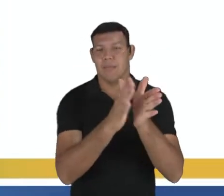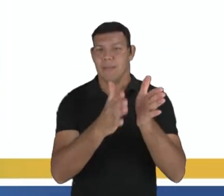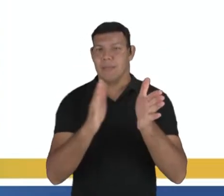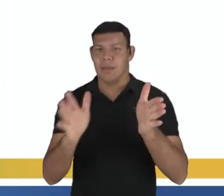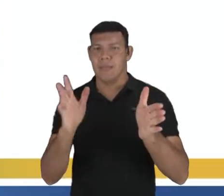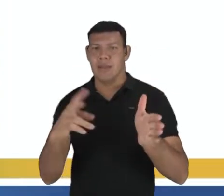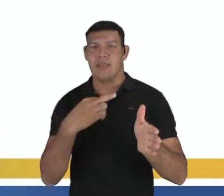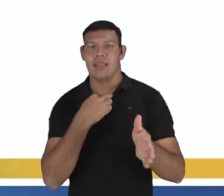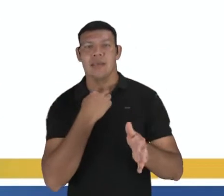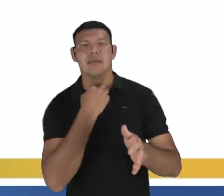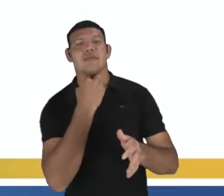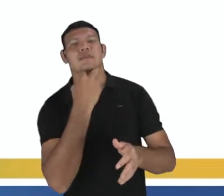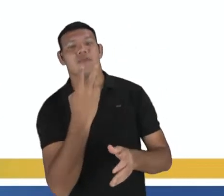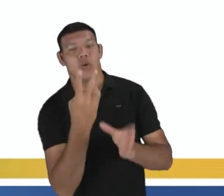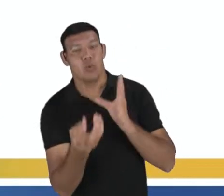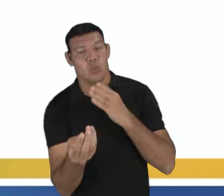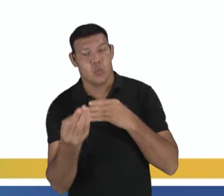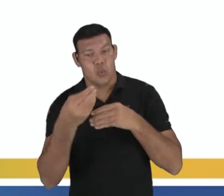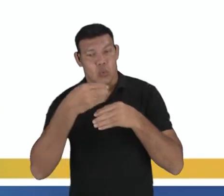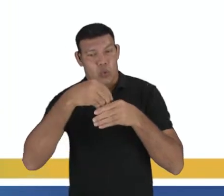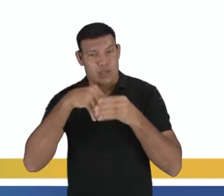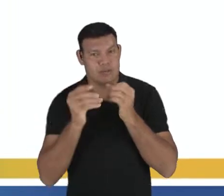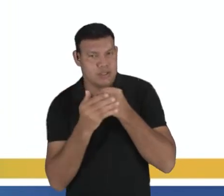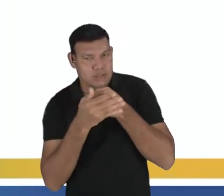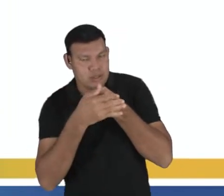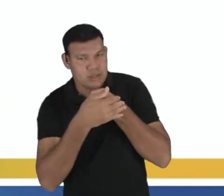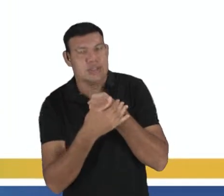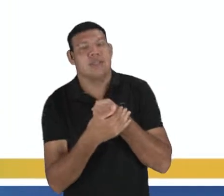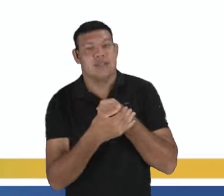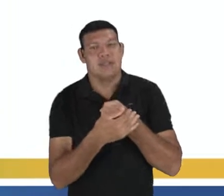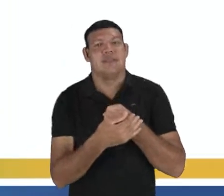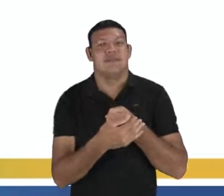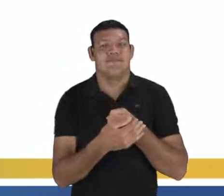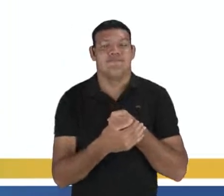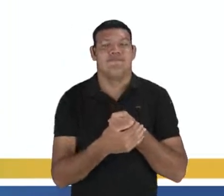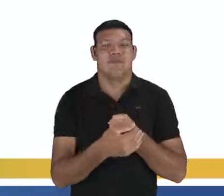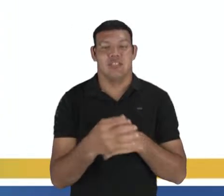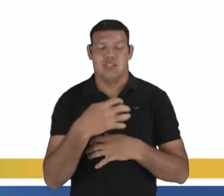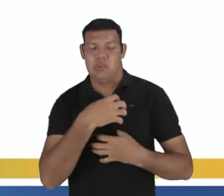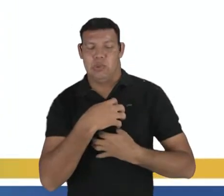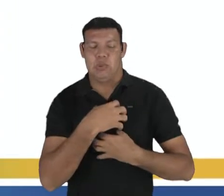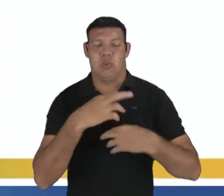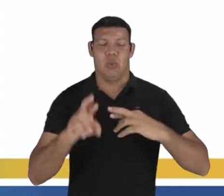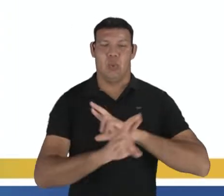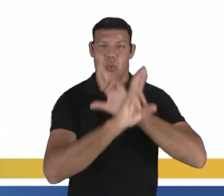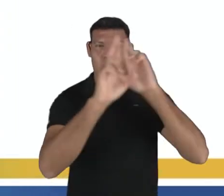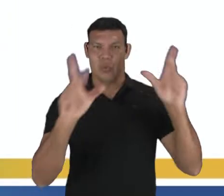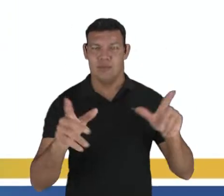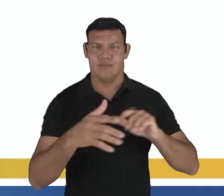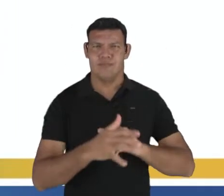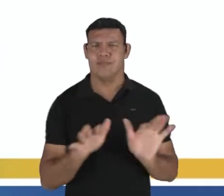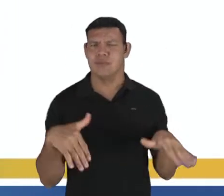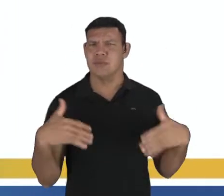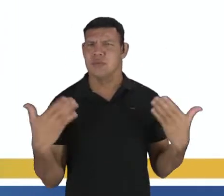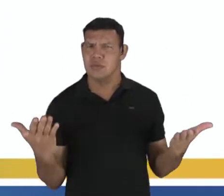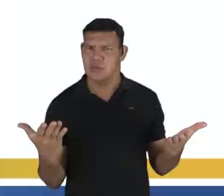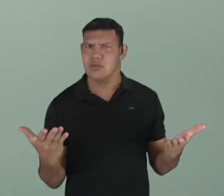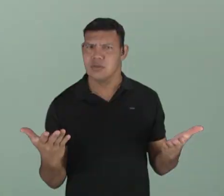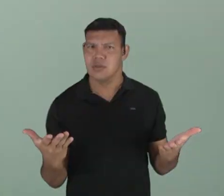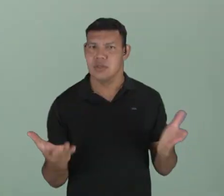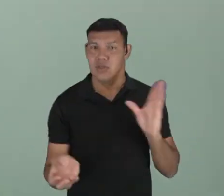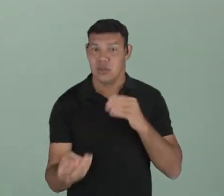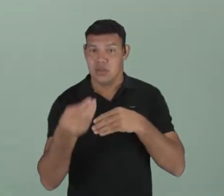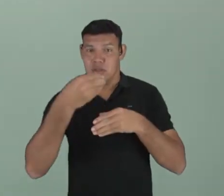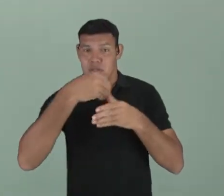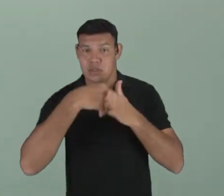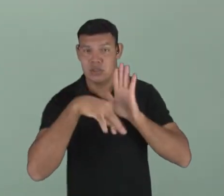vozes imissíveis, soando em cada uma de modo diferente. Ou seja,